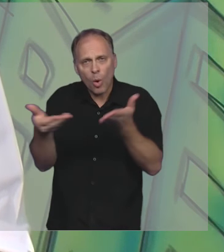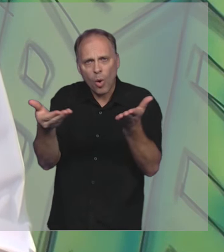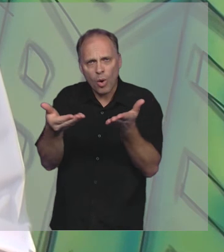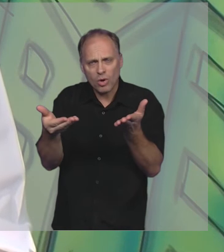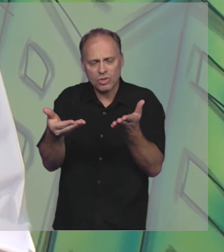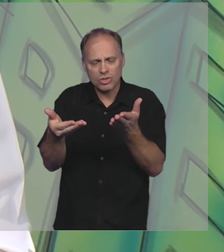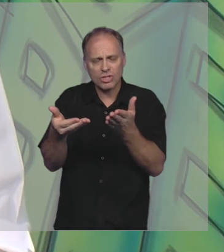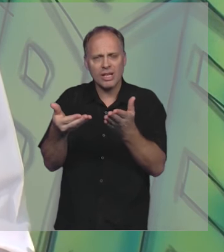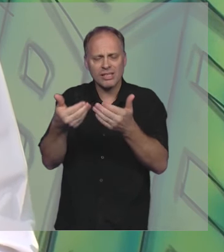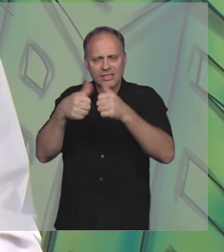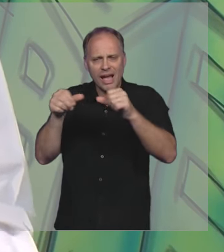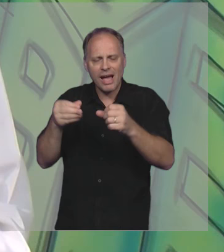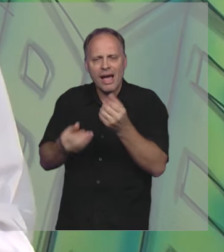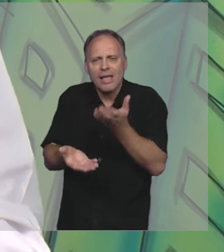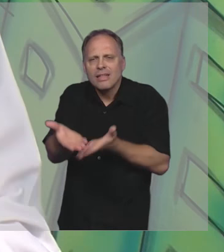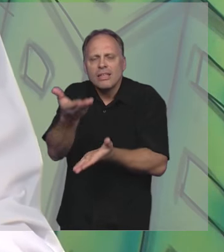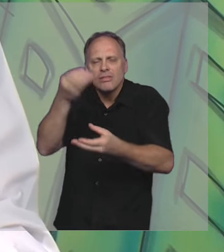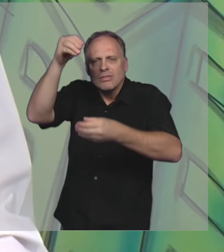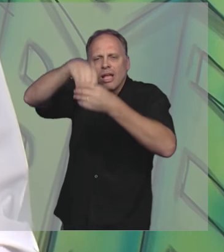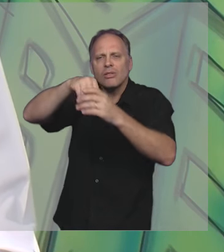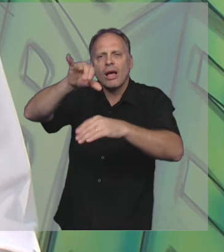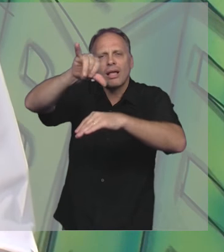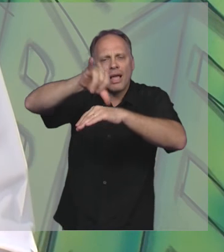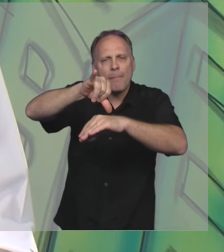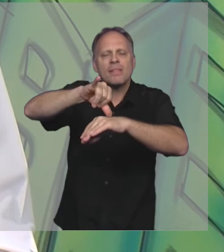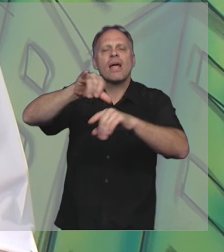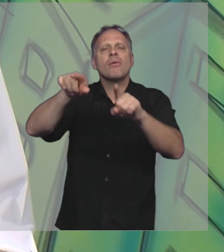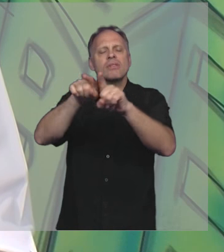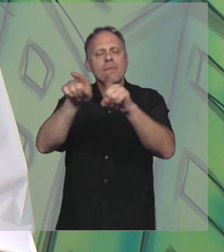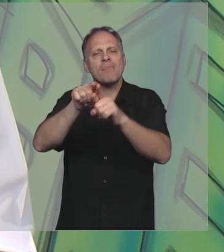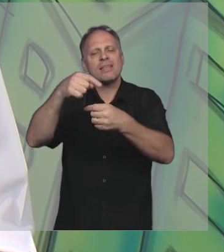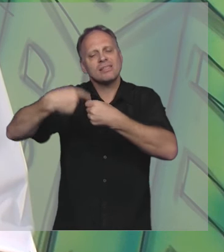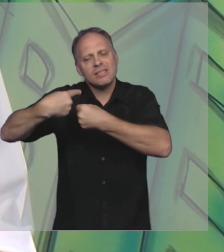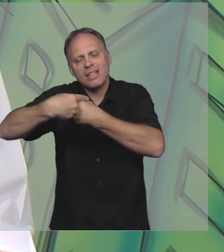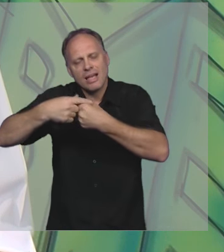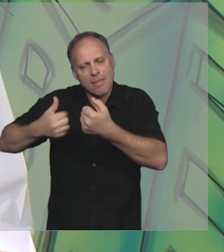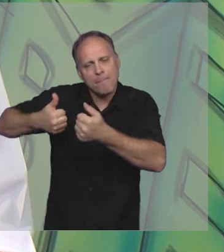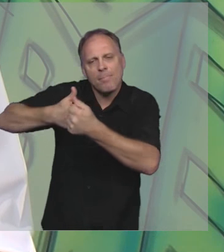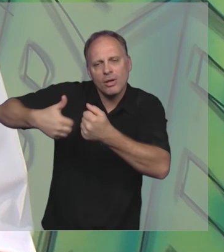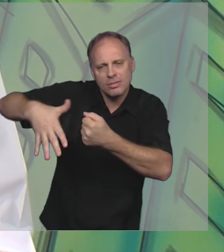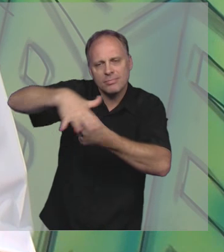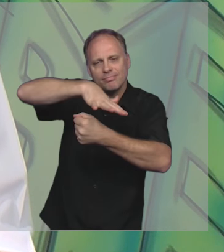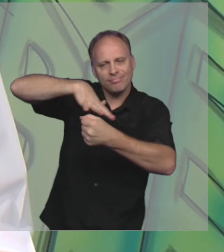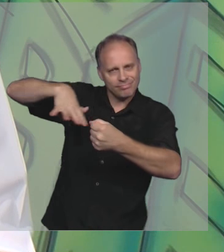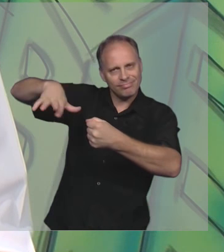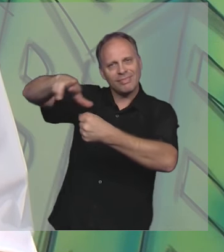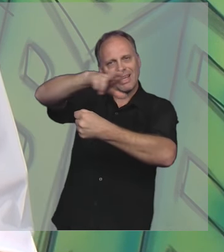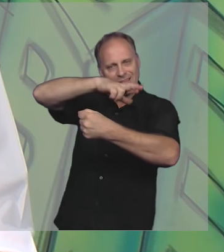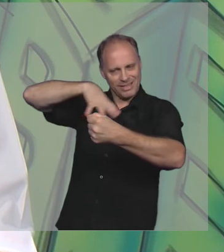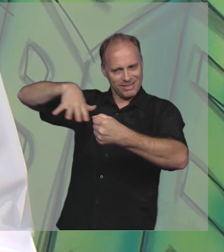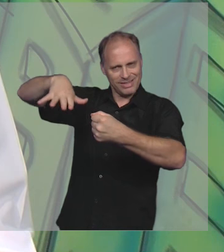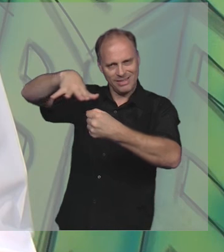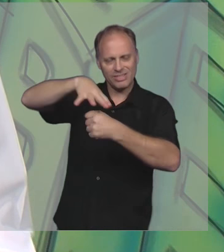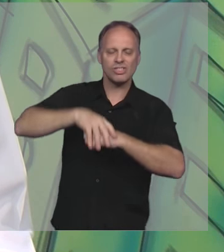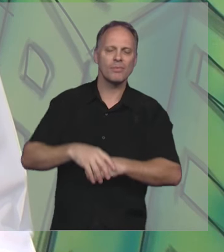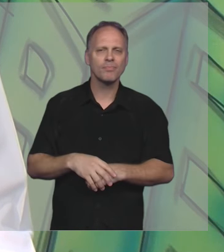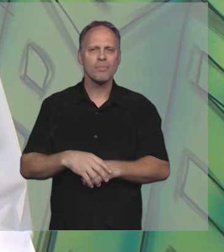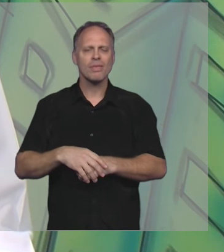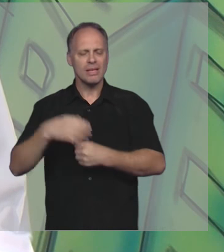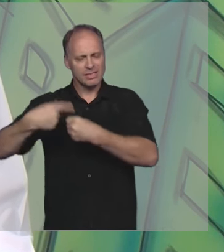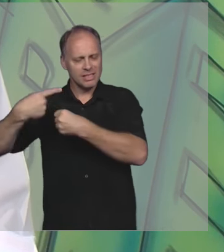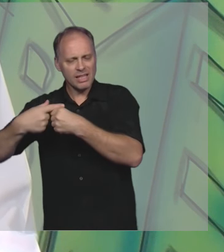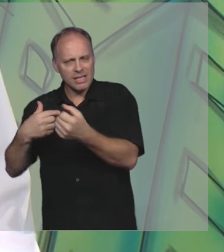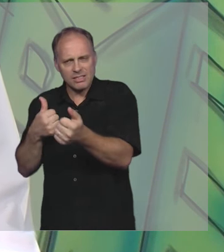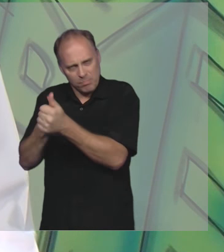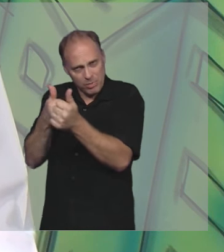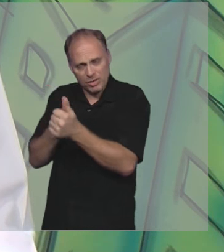abrange as capitais e as cidades em torno das capitais. E as cidades referências,